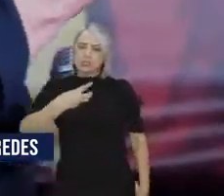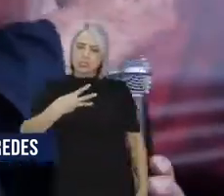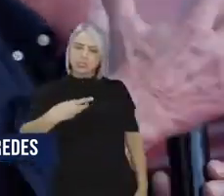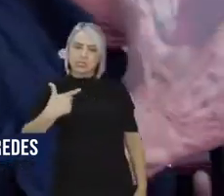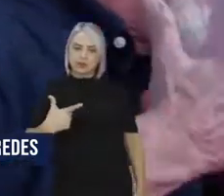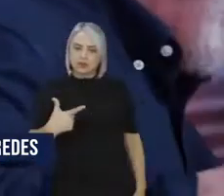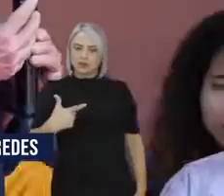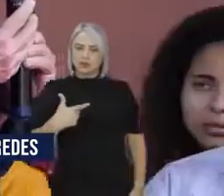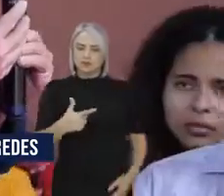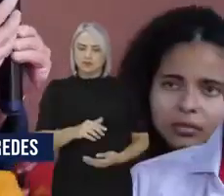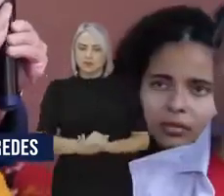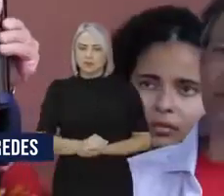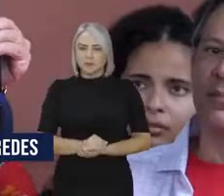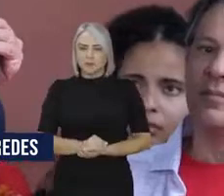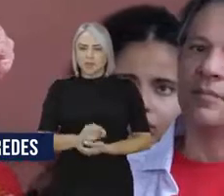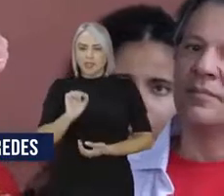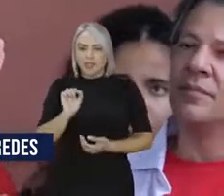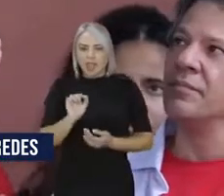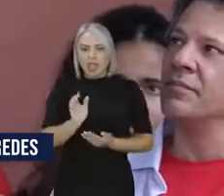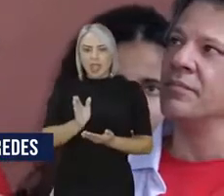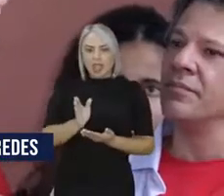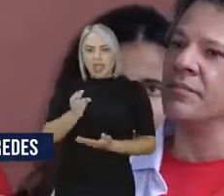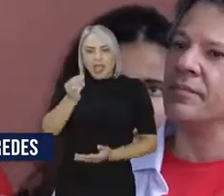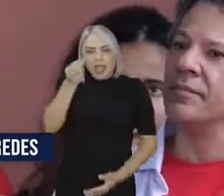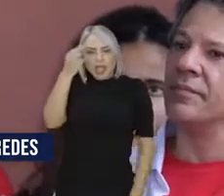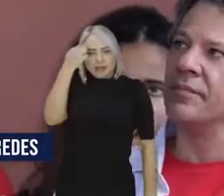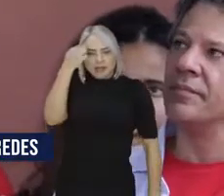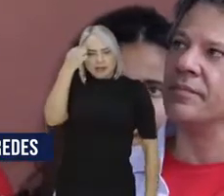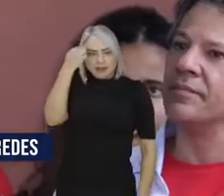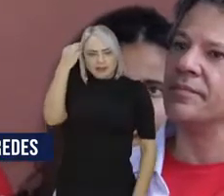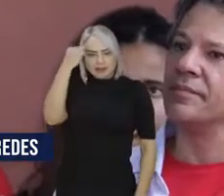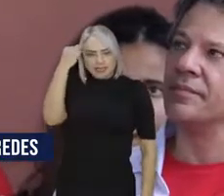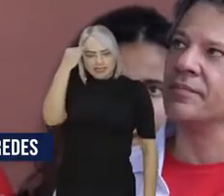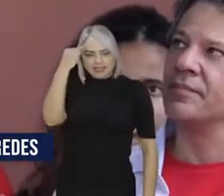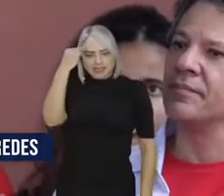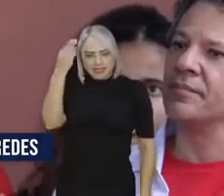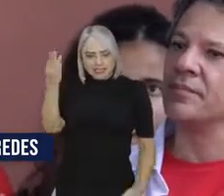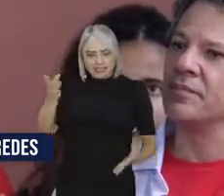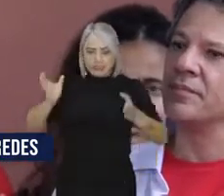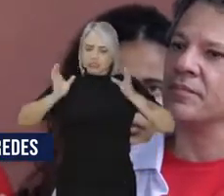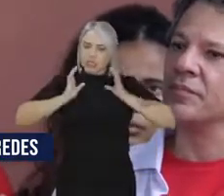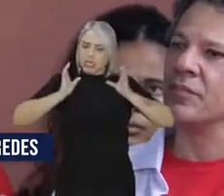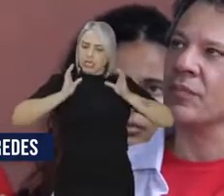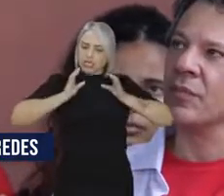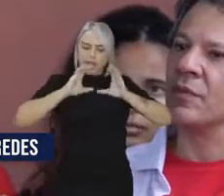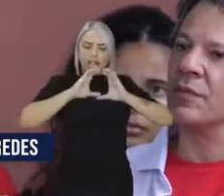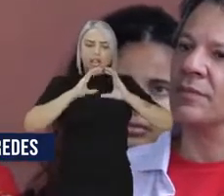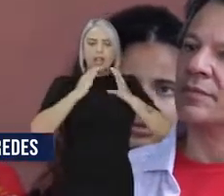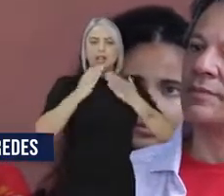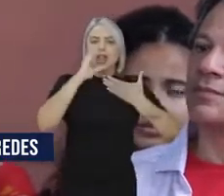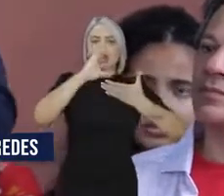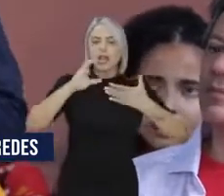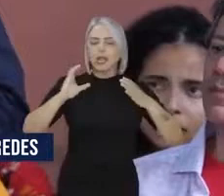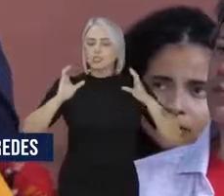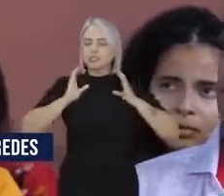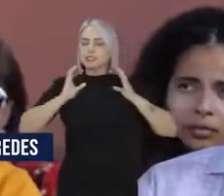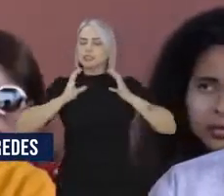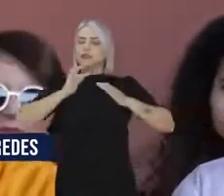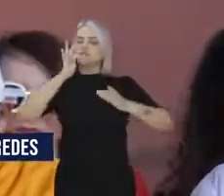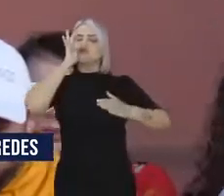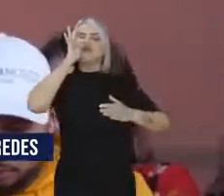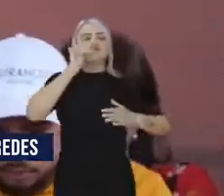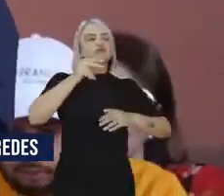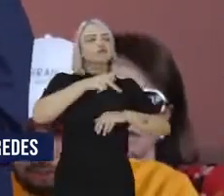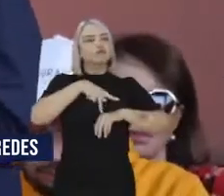A mentalidade, sabe, da elite granfina desse país é tão